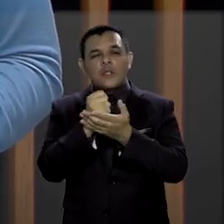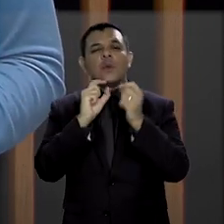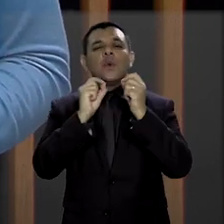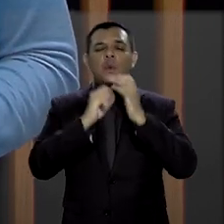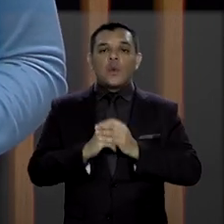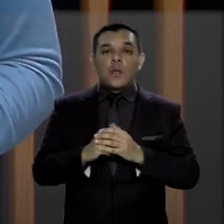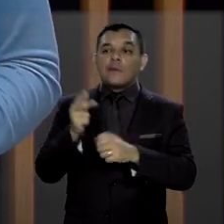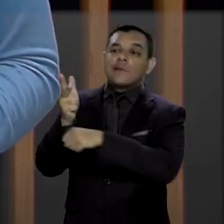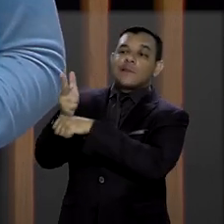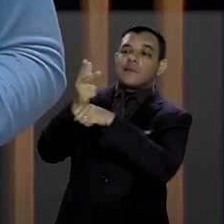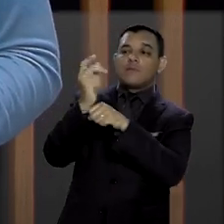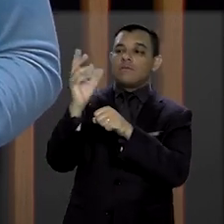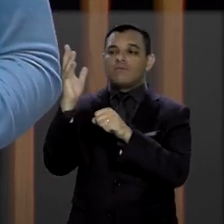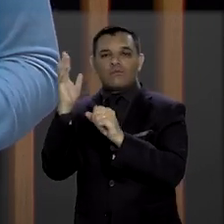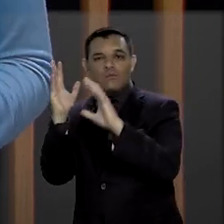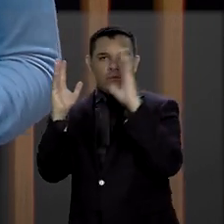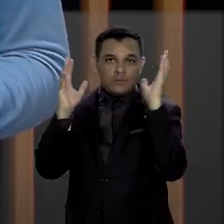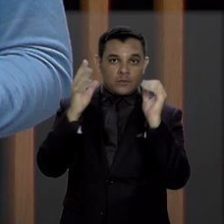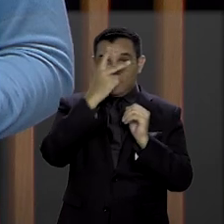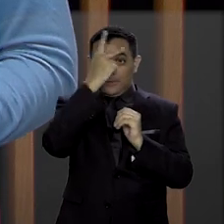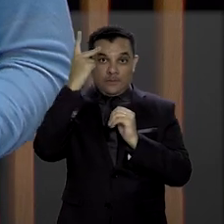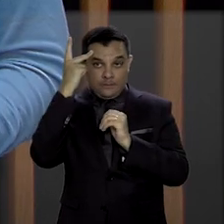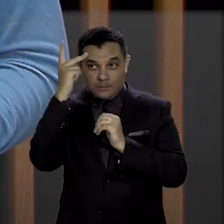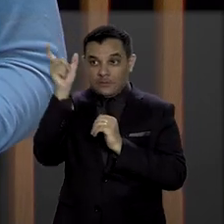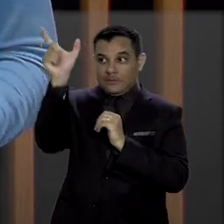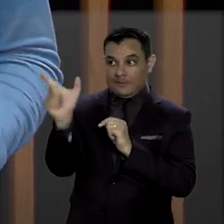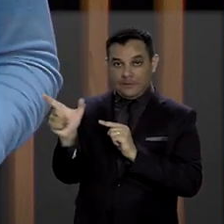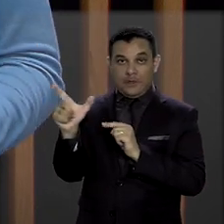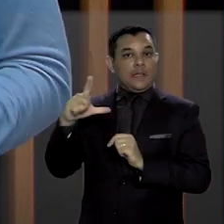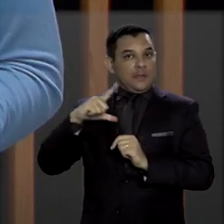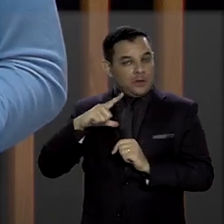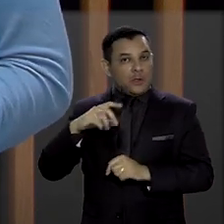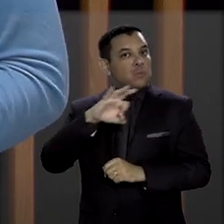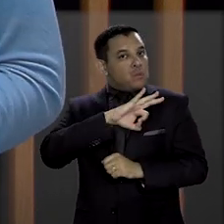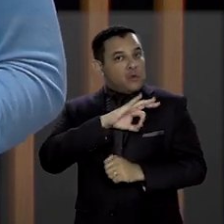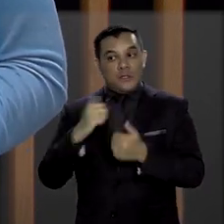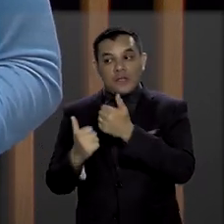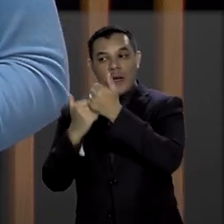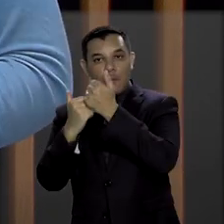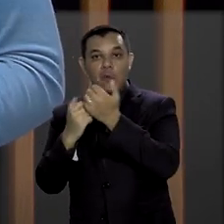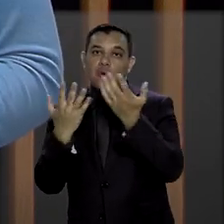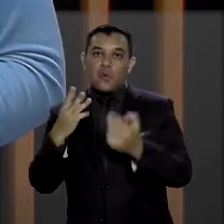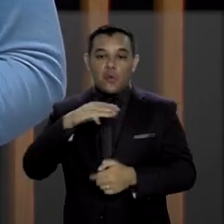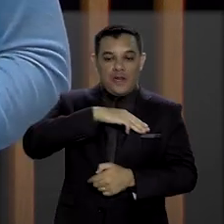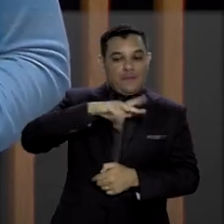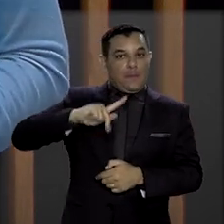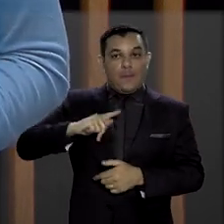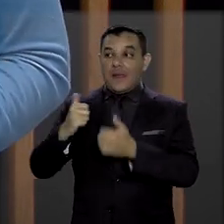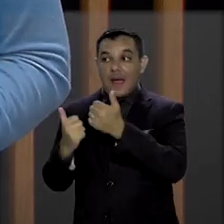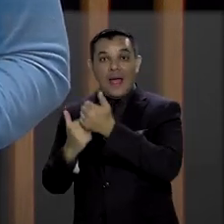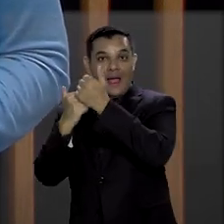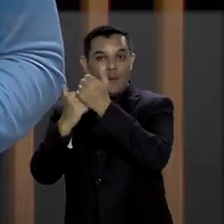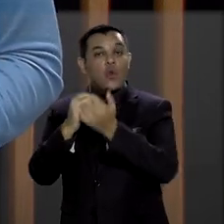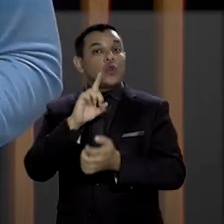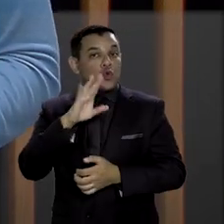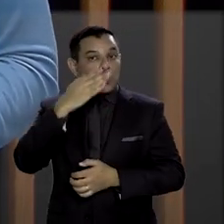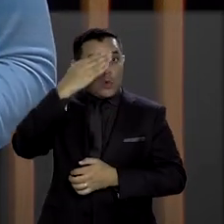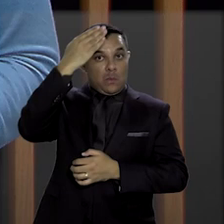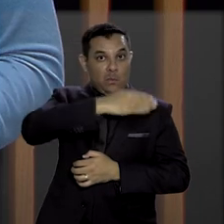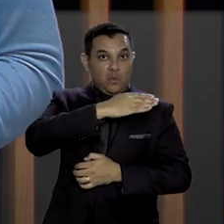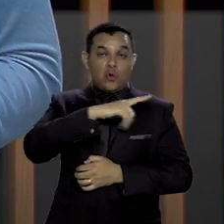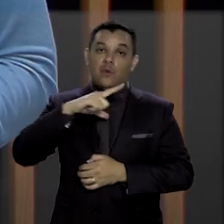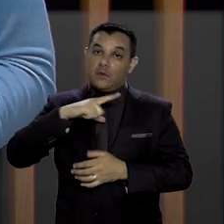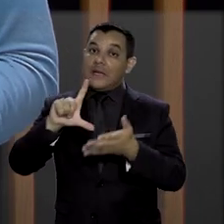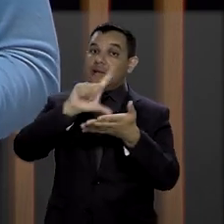que a gravação ambiental feita por um dos interlocutores com apoio da polícia ou do MP só vale como prova